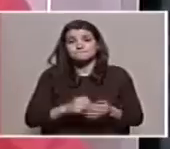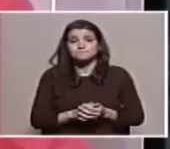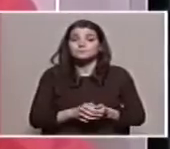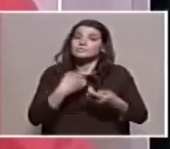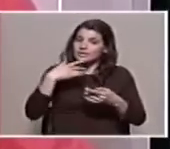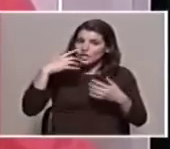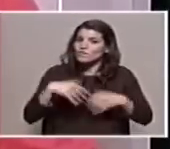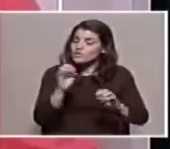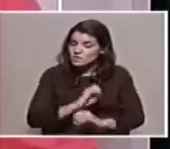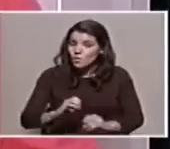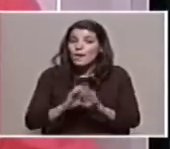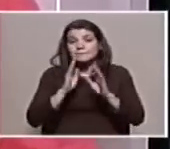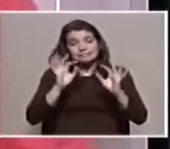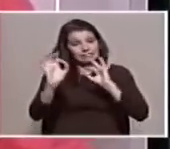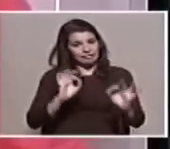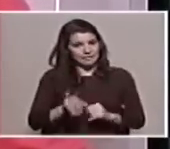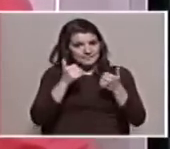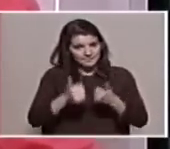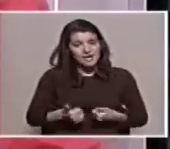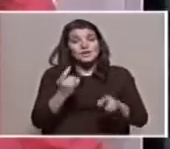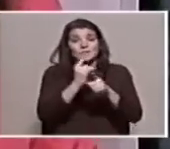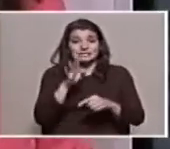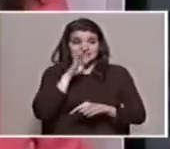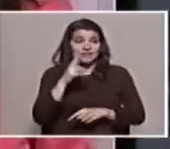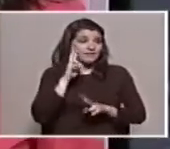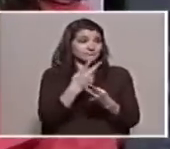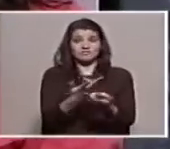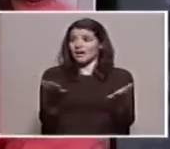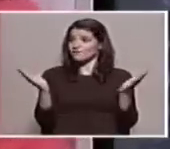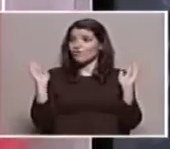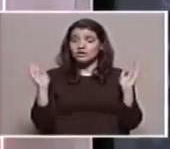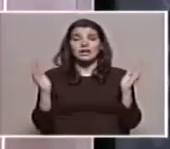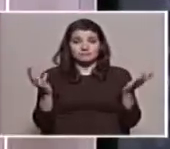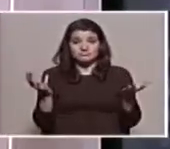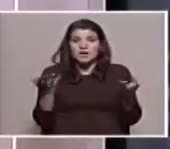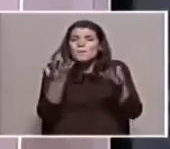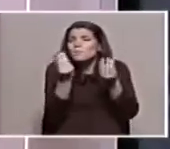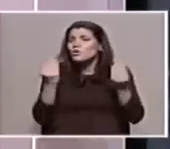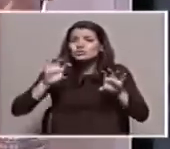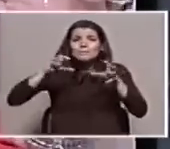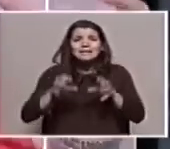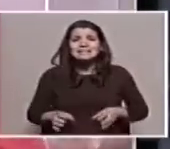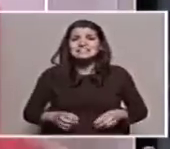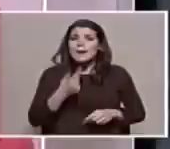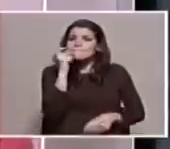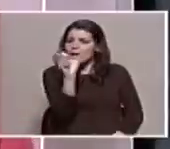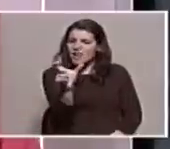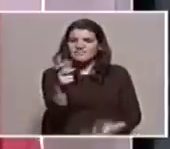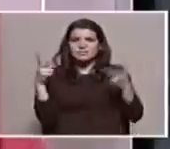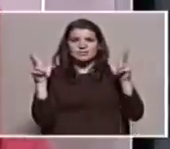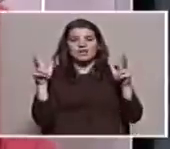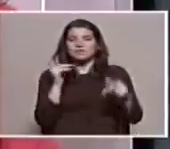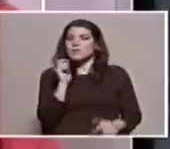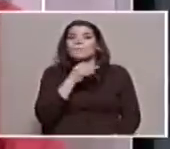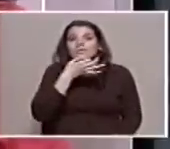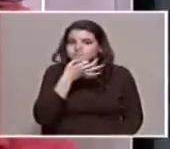que tratar bem Este porque se olharmos de facto à volta há tantos países onde a liberdade nem sequer a palavra Liberdade pode